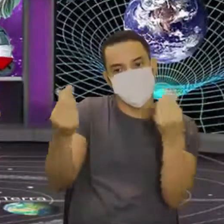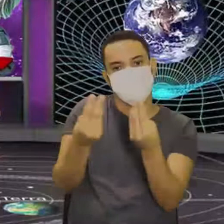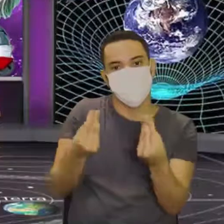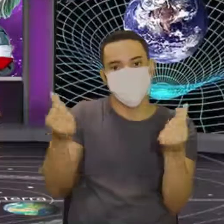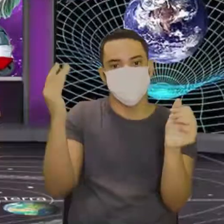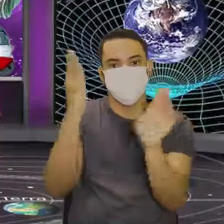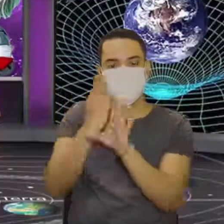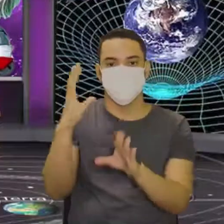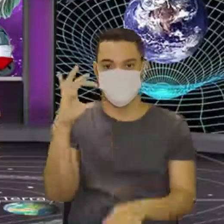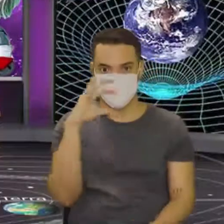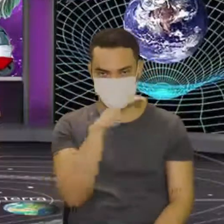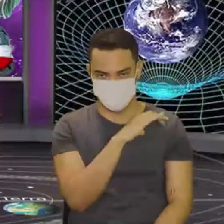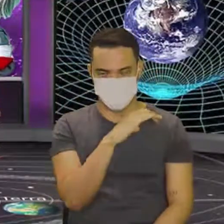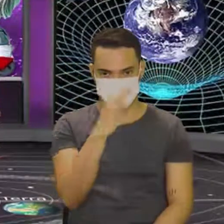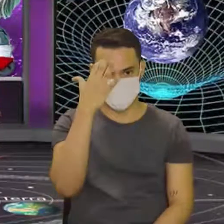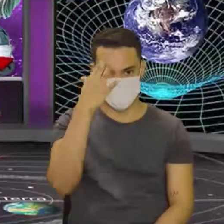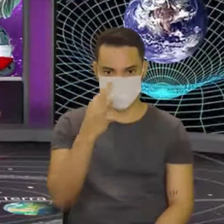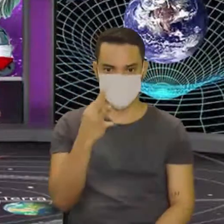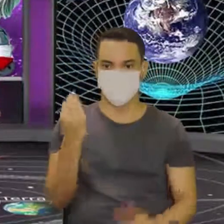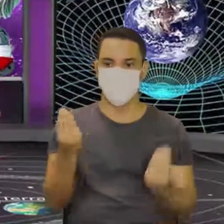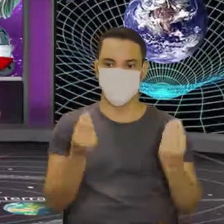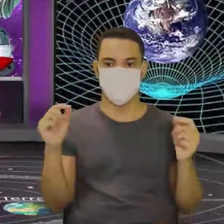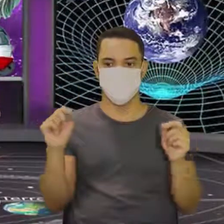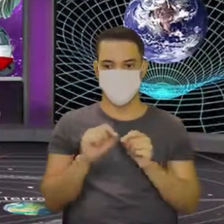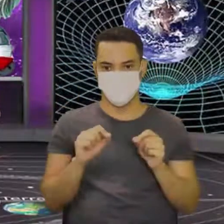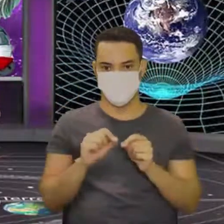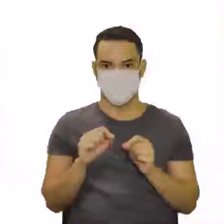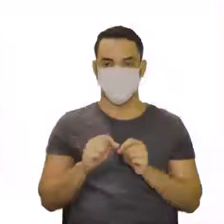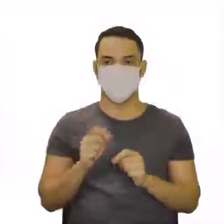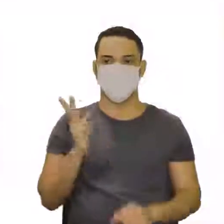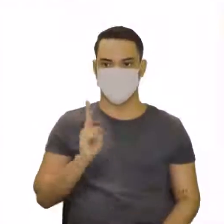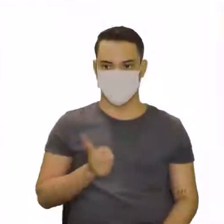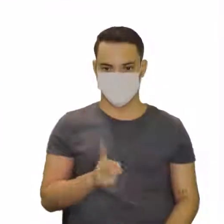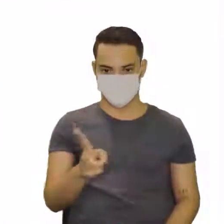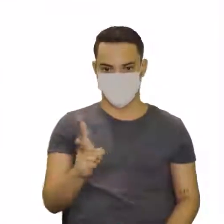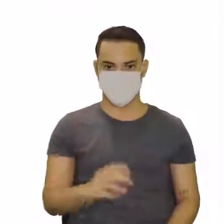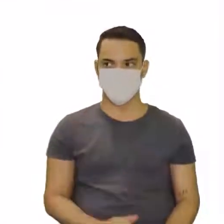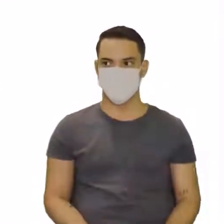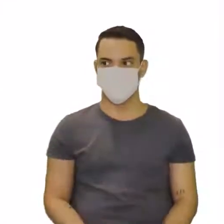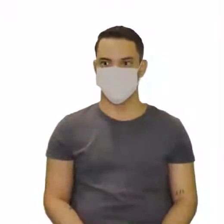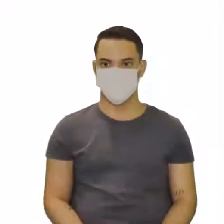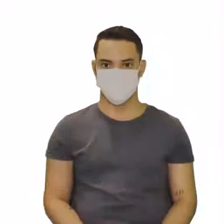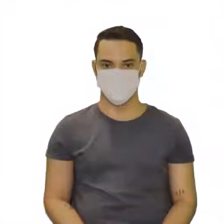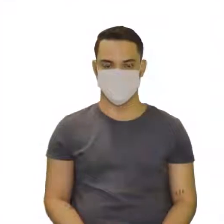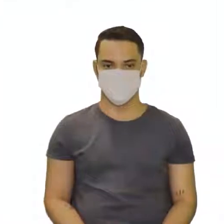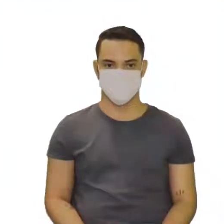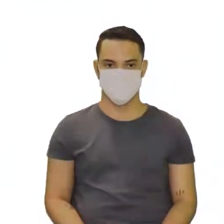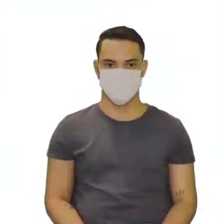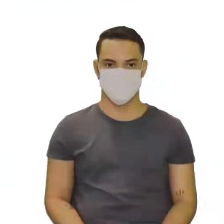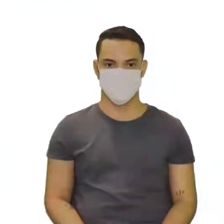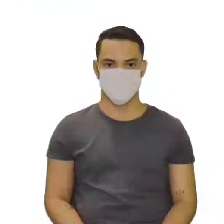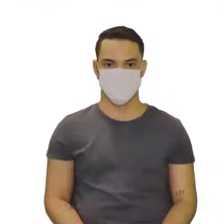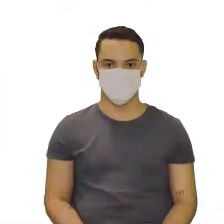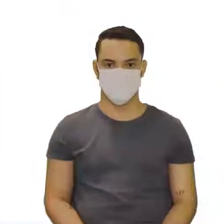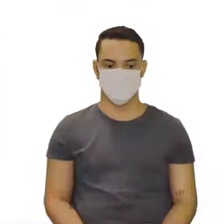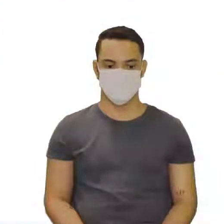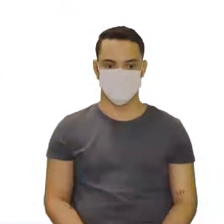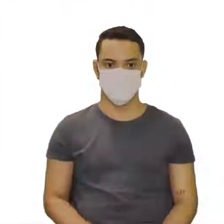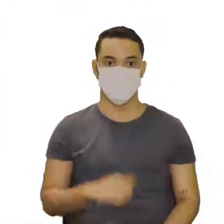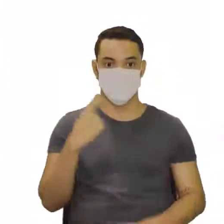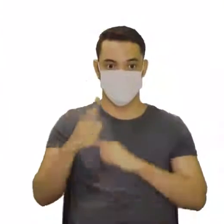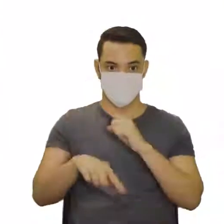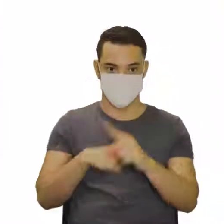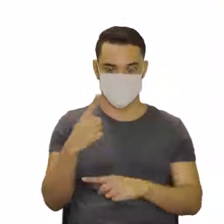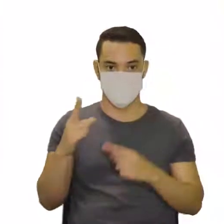calor. Entenderam, pessoal, a ideia? Ok, vamos continuar, olha só. E aqui, pessoal, depois